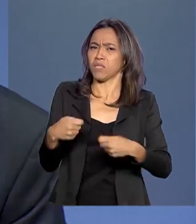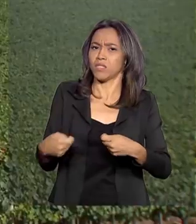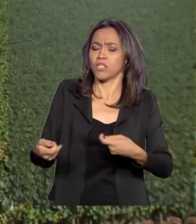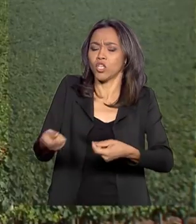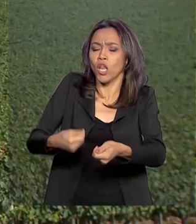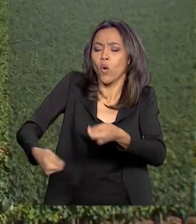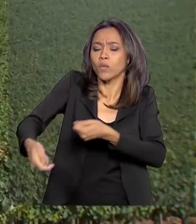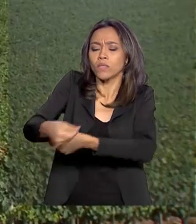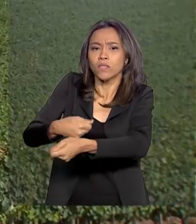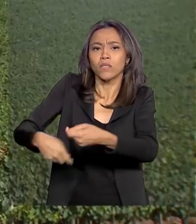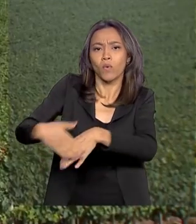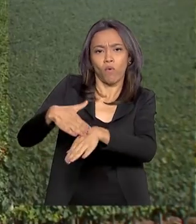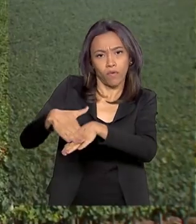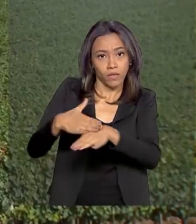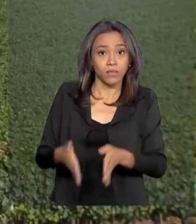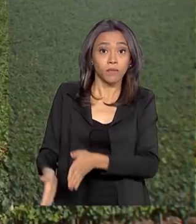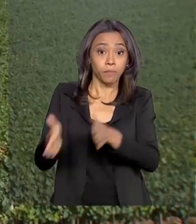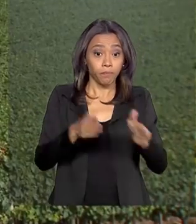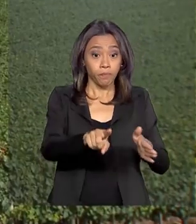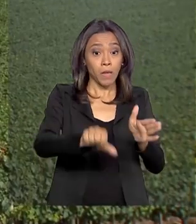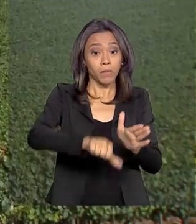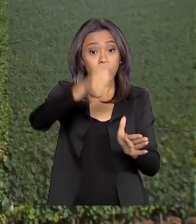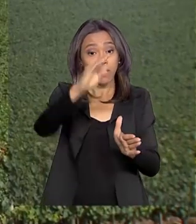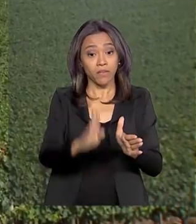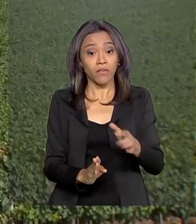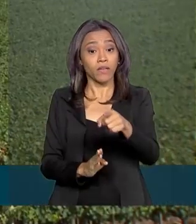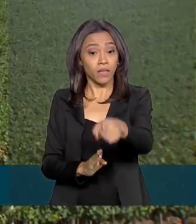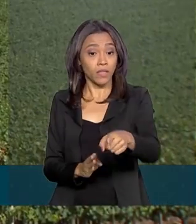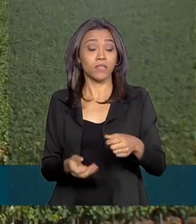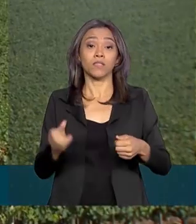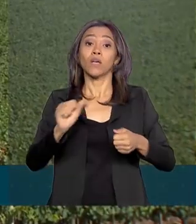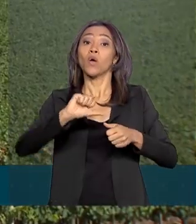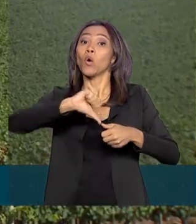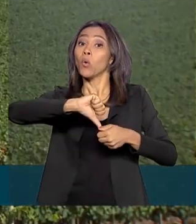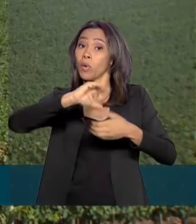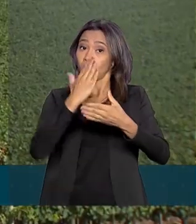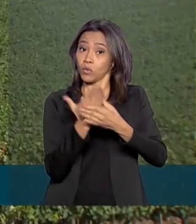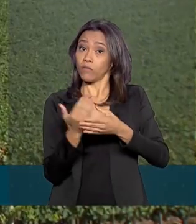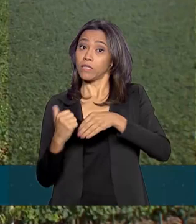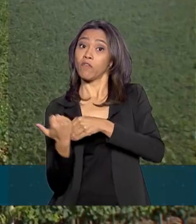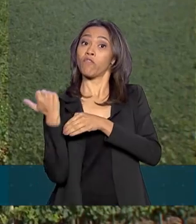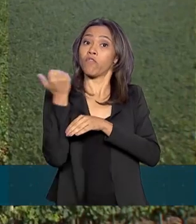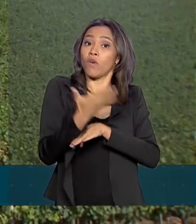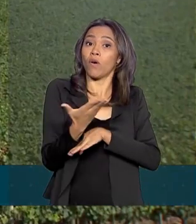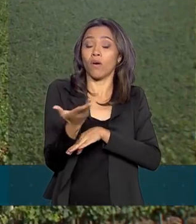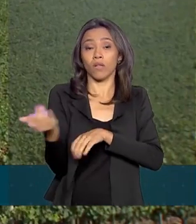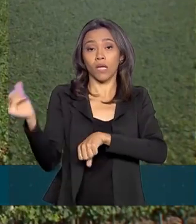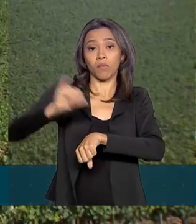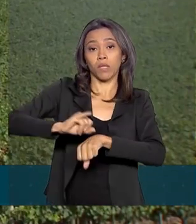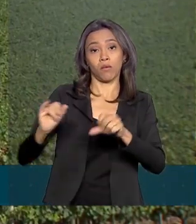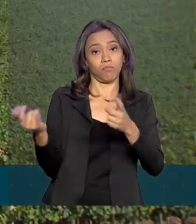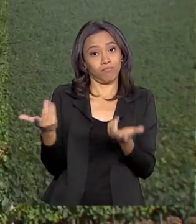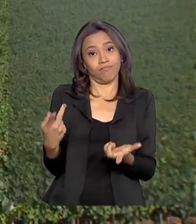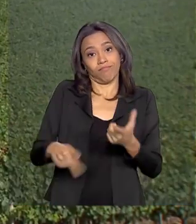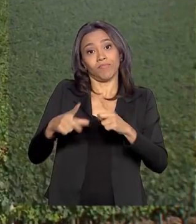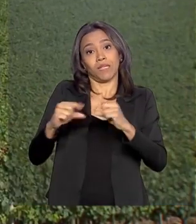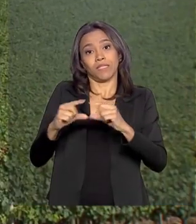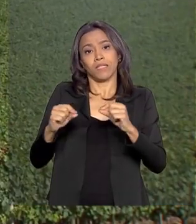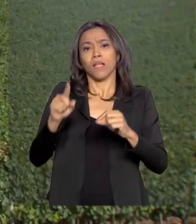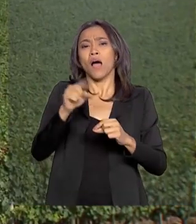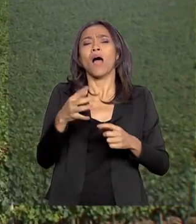negociação. E pela primeira vez, a Cúpula do Mercosul será realizada fora de Brasília. E o local escolhido foi o município de Bento